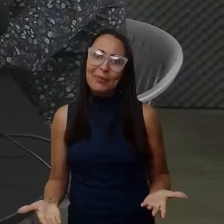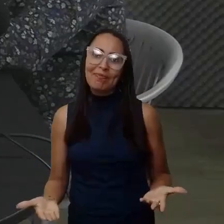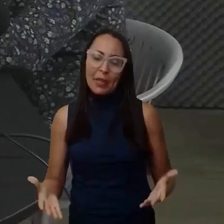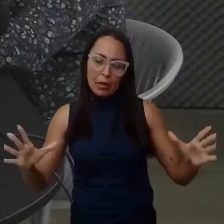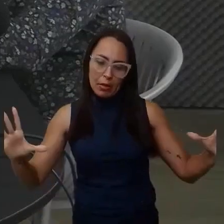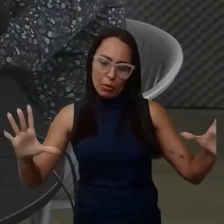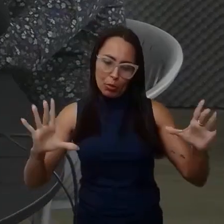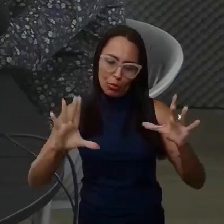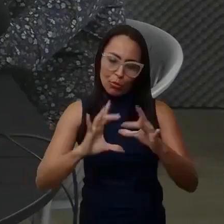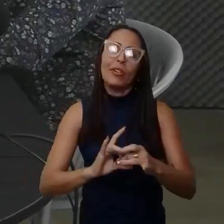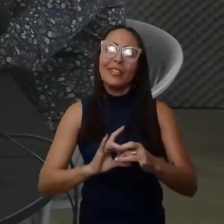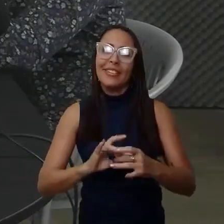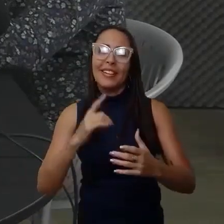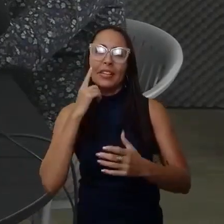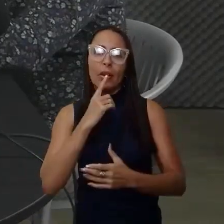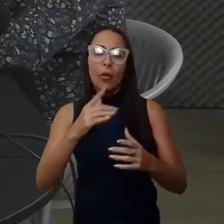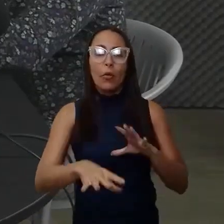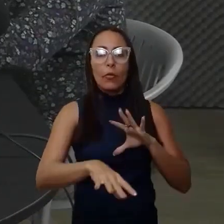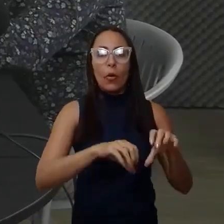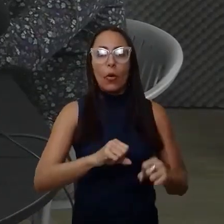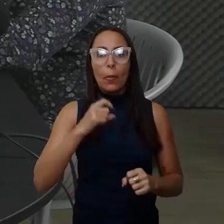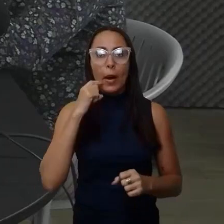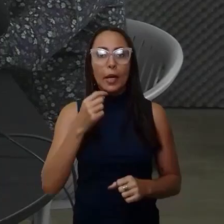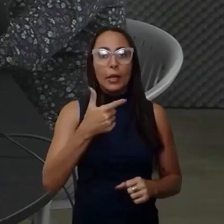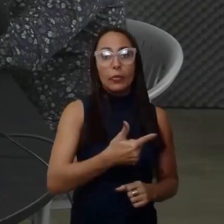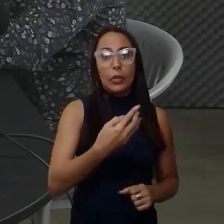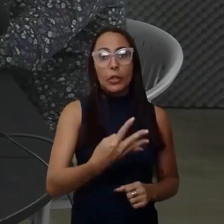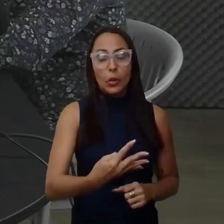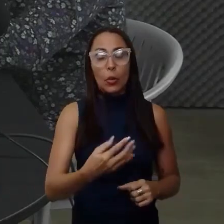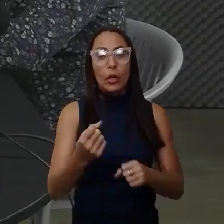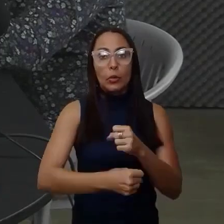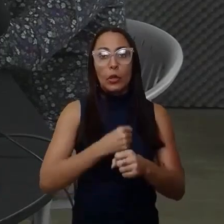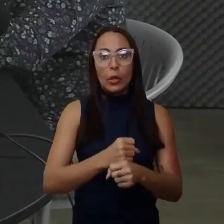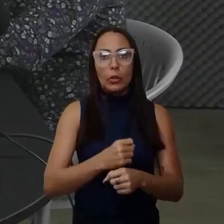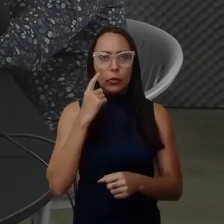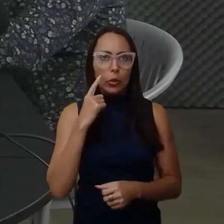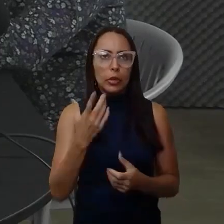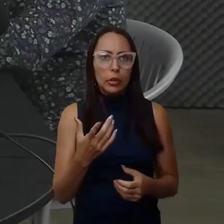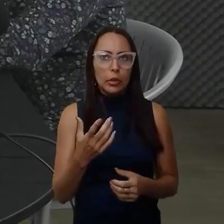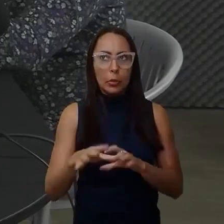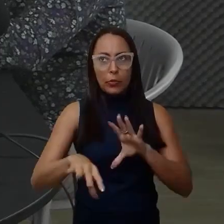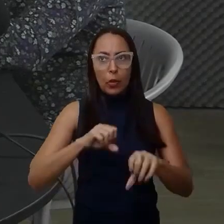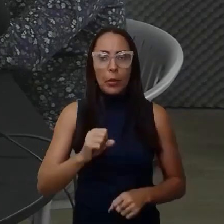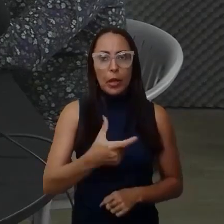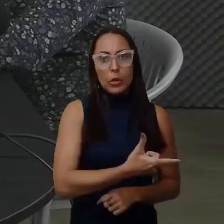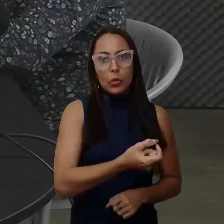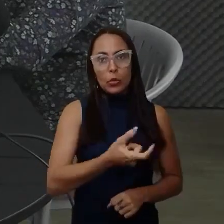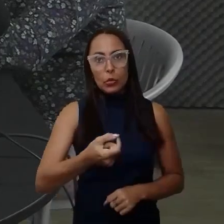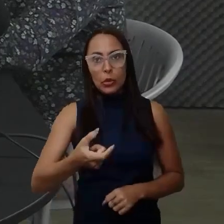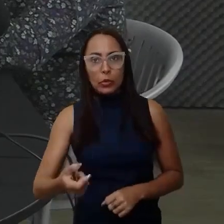aqui. E desde então eu estou formada há 24 anos, eu formei no ano 2000. Então, há 24 anos eu trabalho